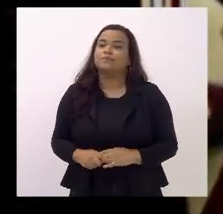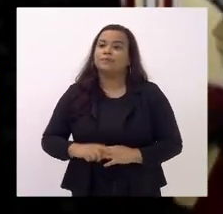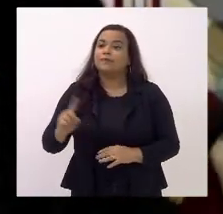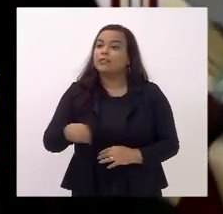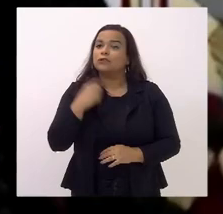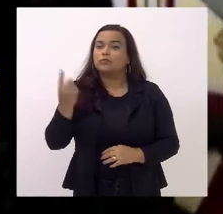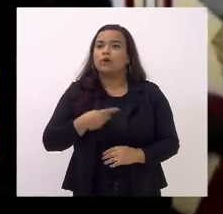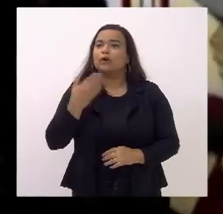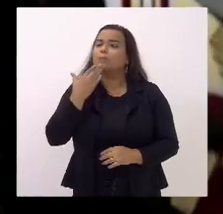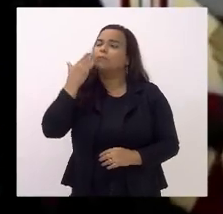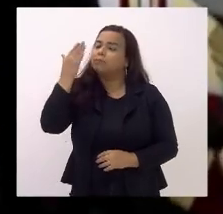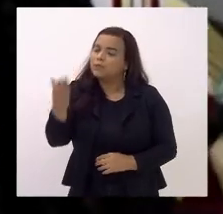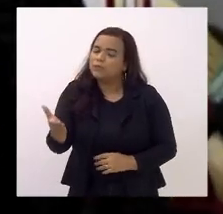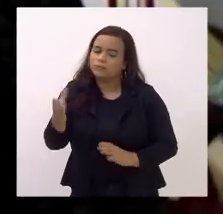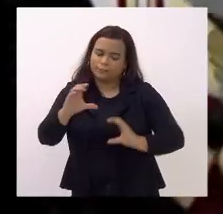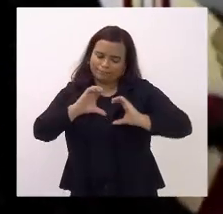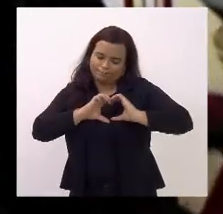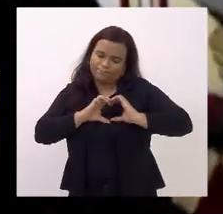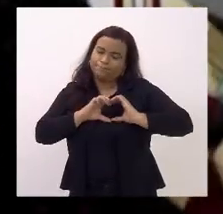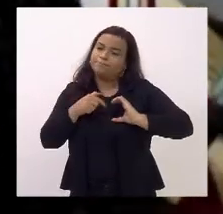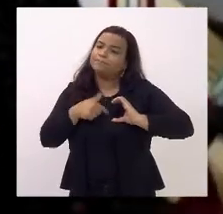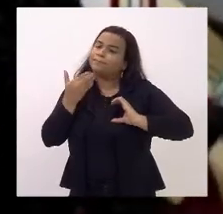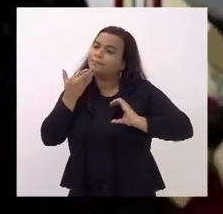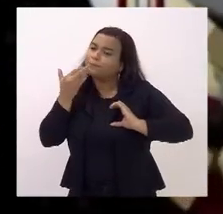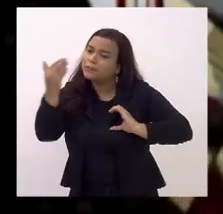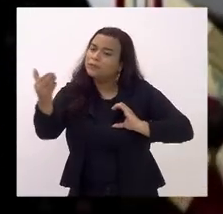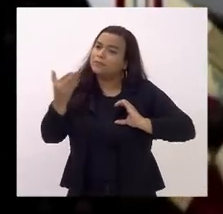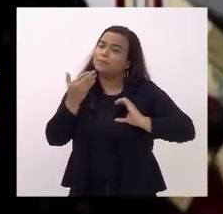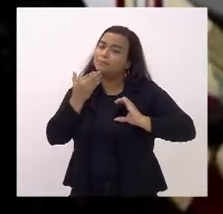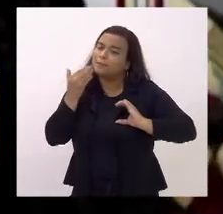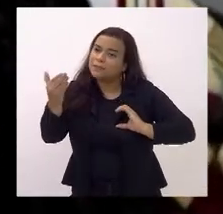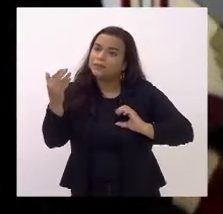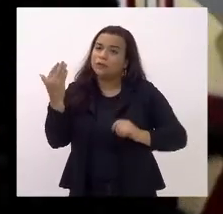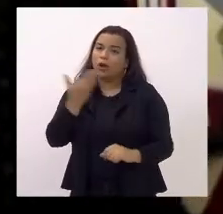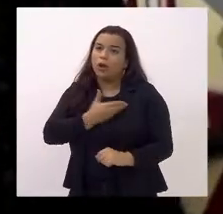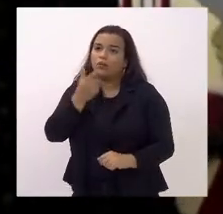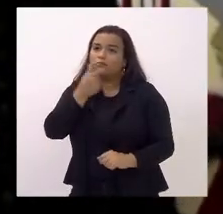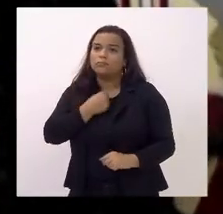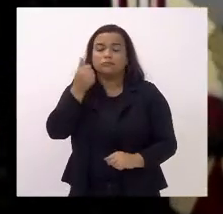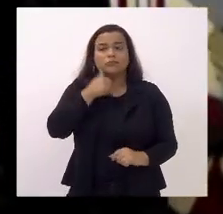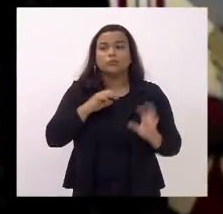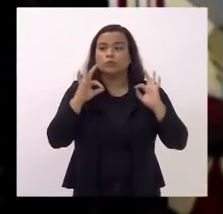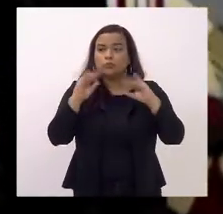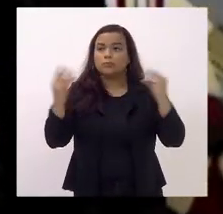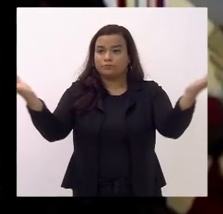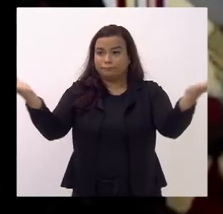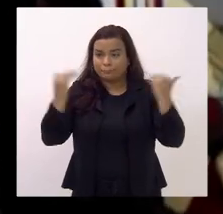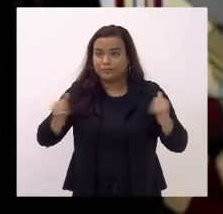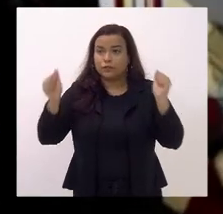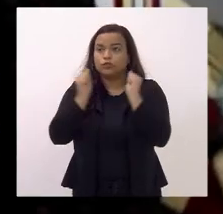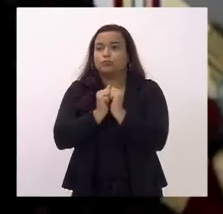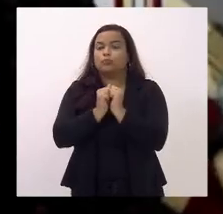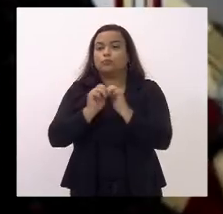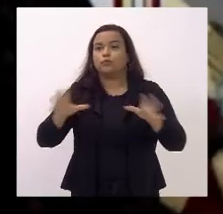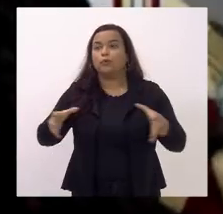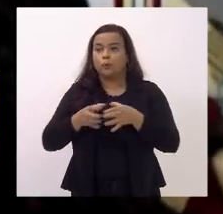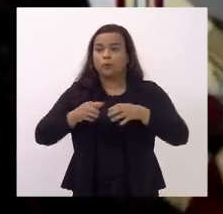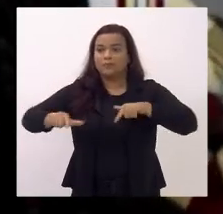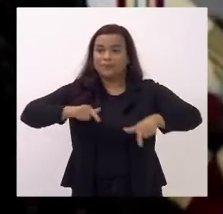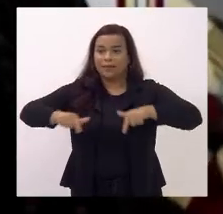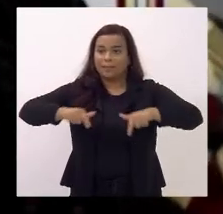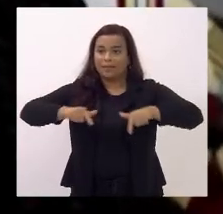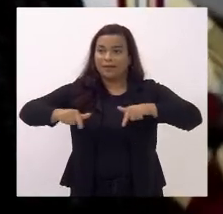convocando com o coração os nossos colegas, as nossas colegas, para que se juntem a nós, na Comissão do